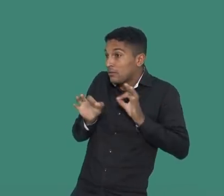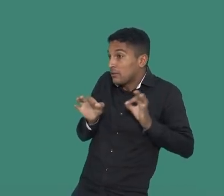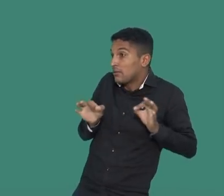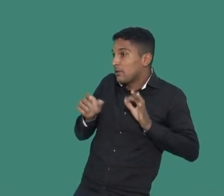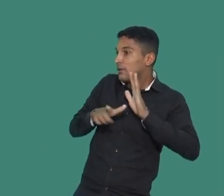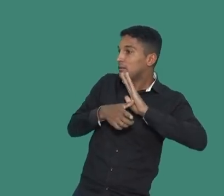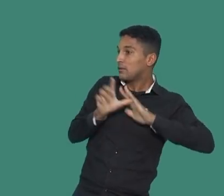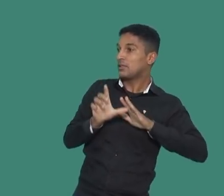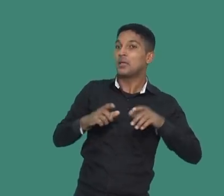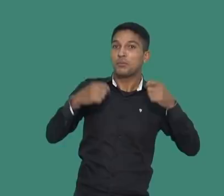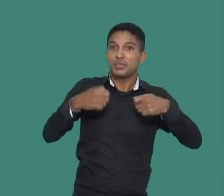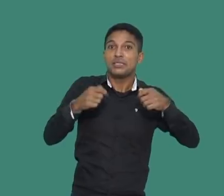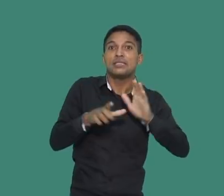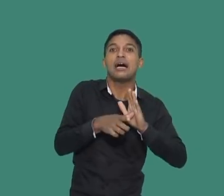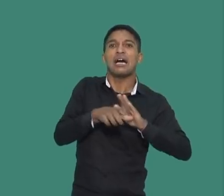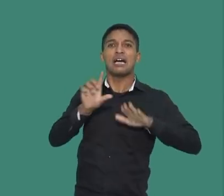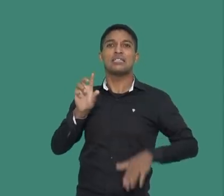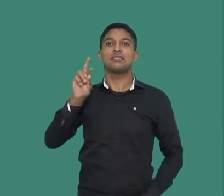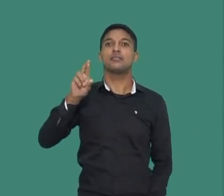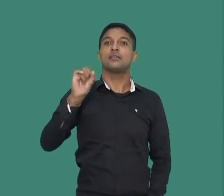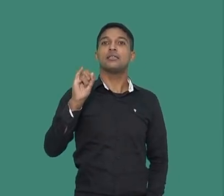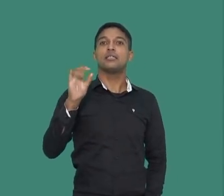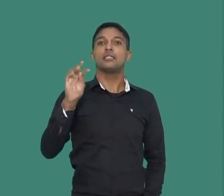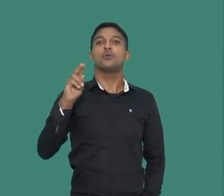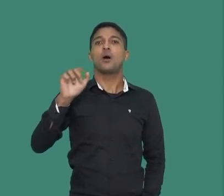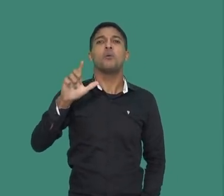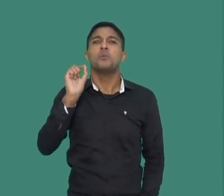preciso que haja um ritual. O que é um ritual?